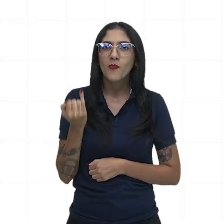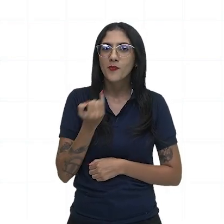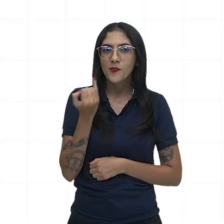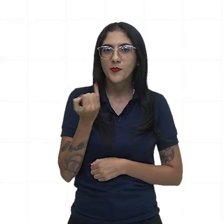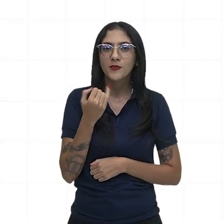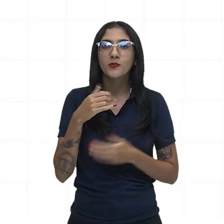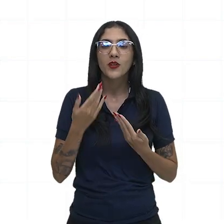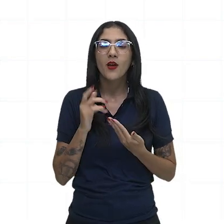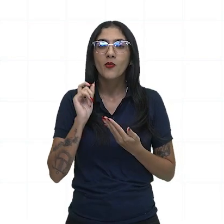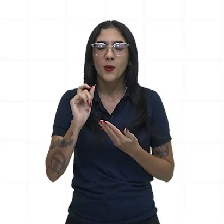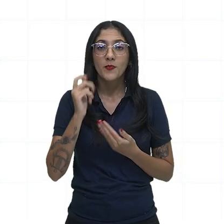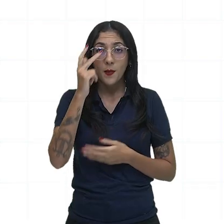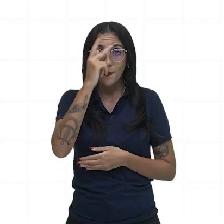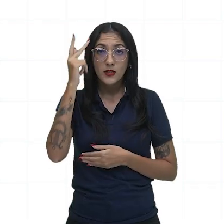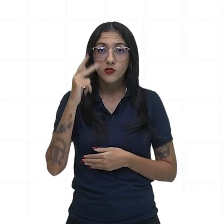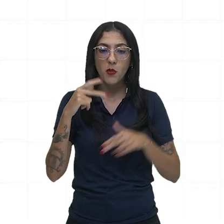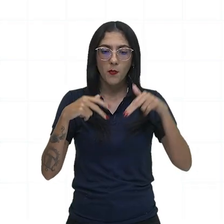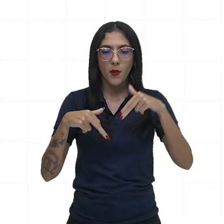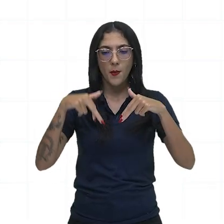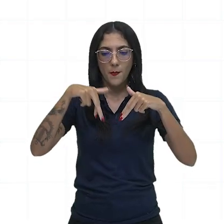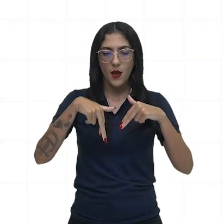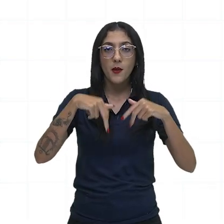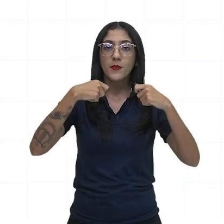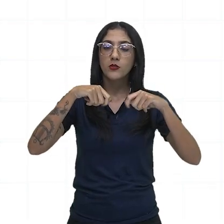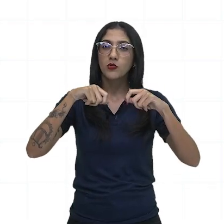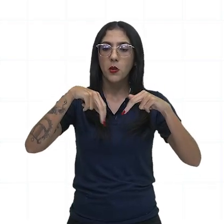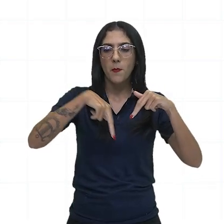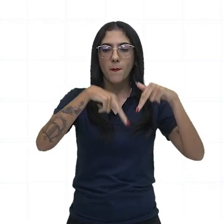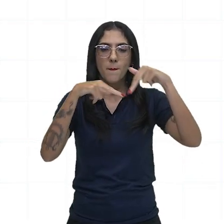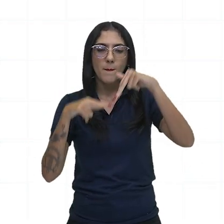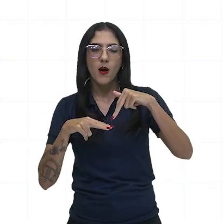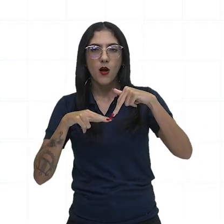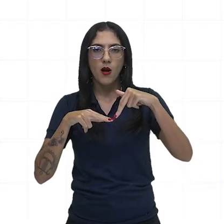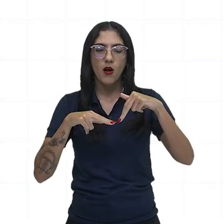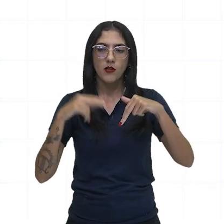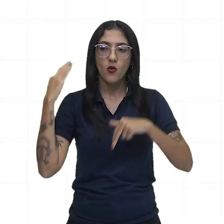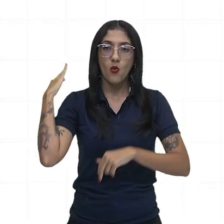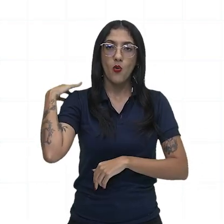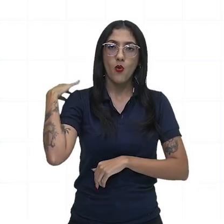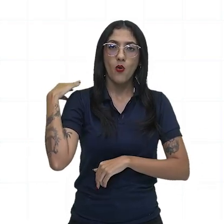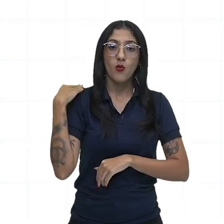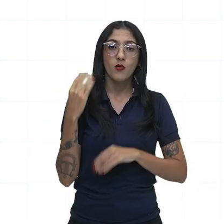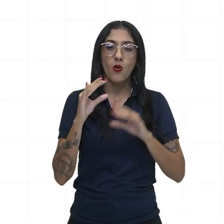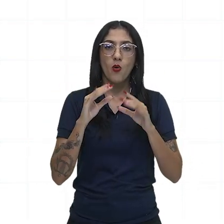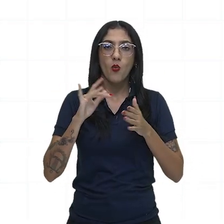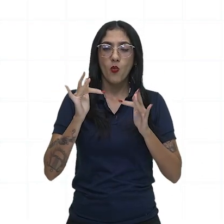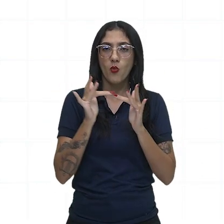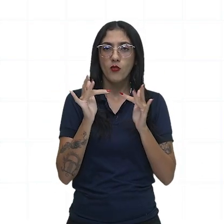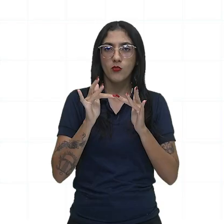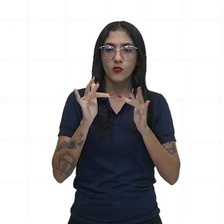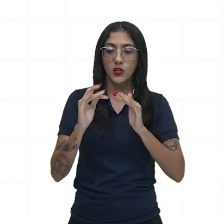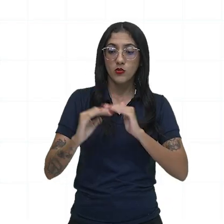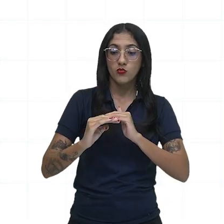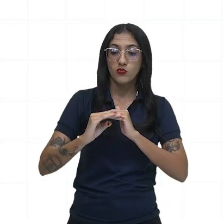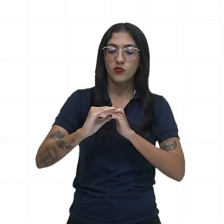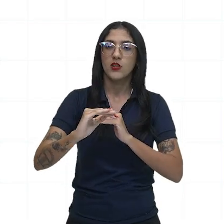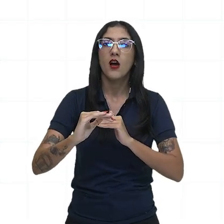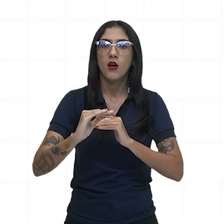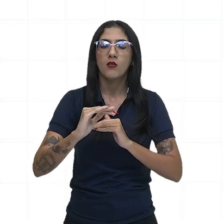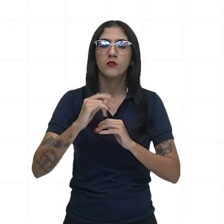é o quê? Derrubar o oponente no chão e encostar suas costas o suficiente para que